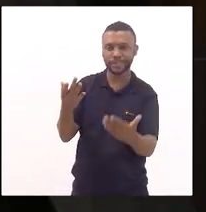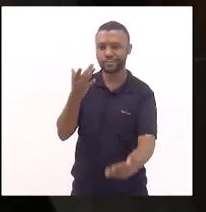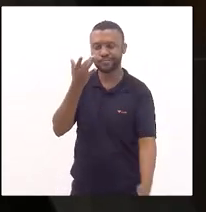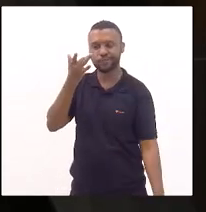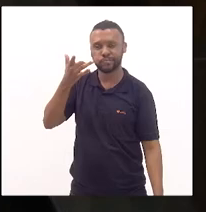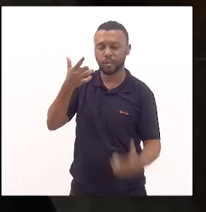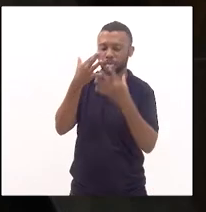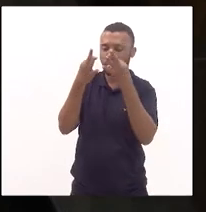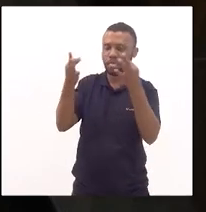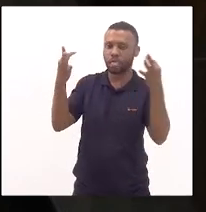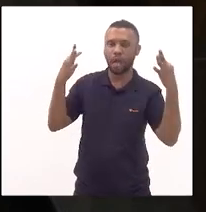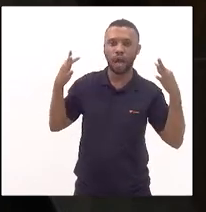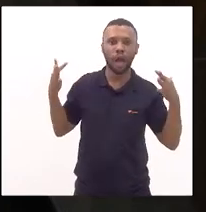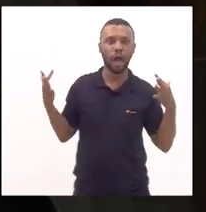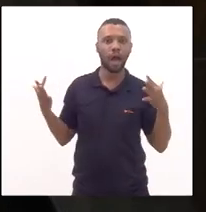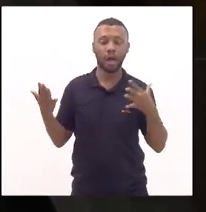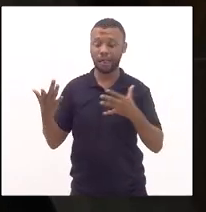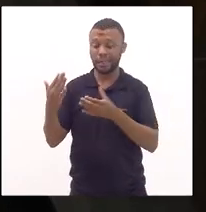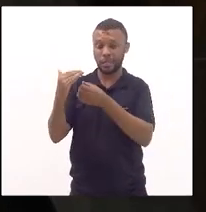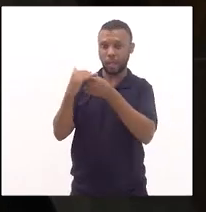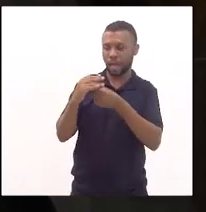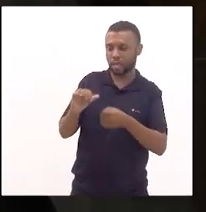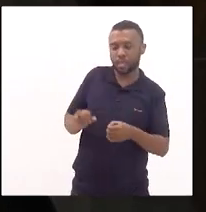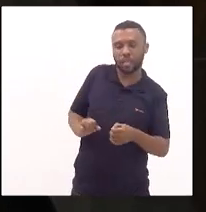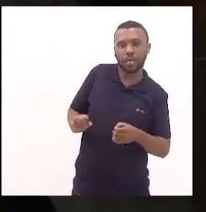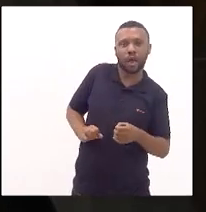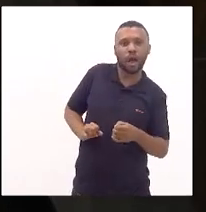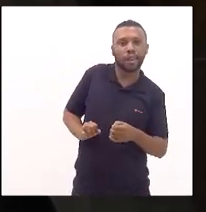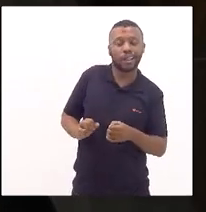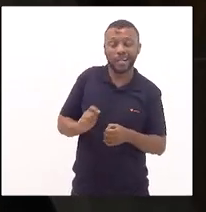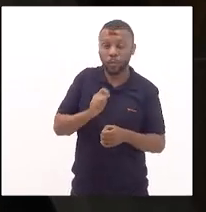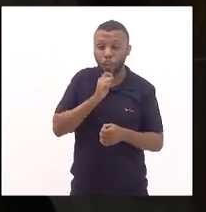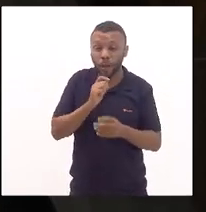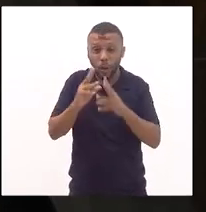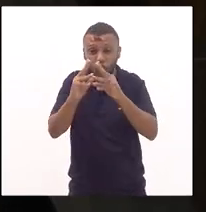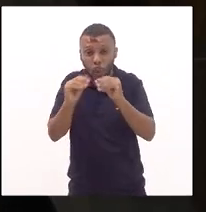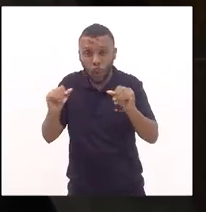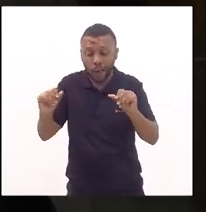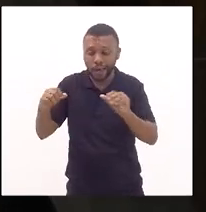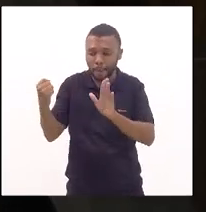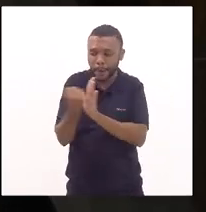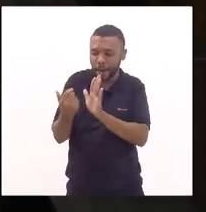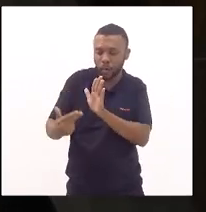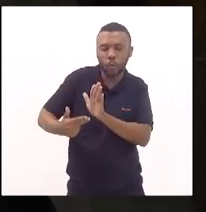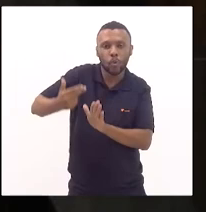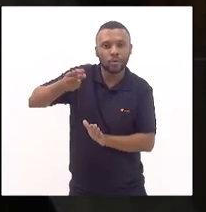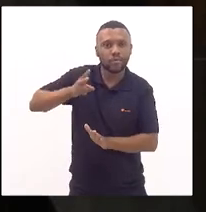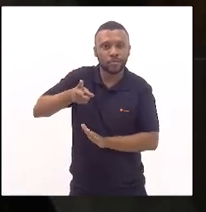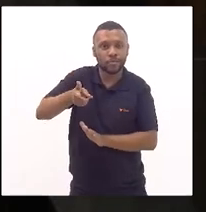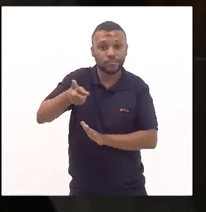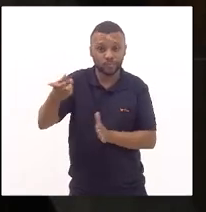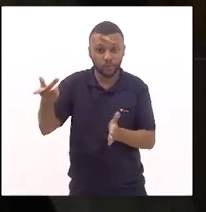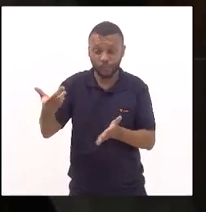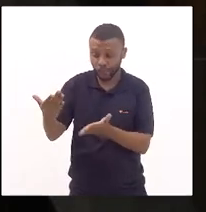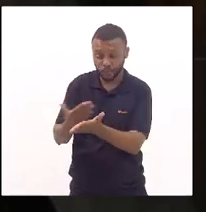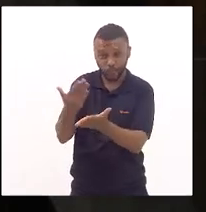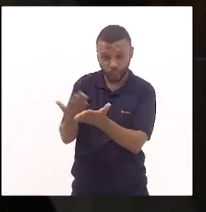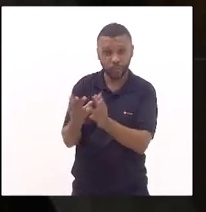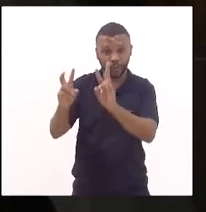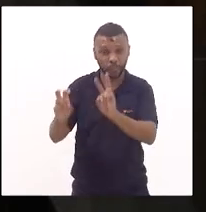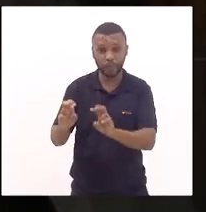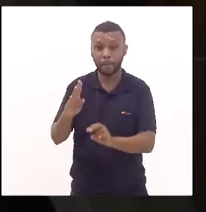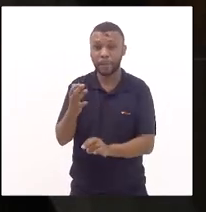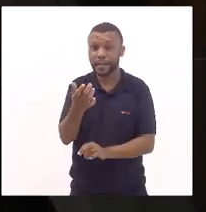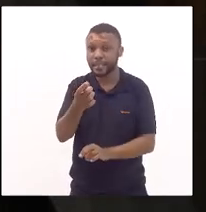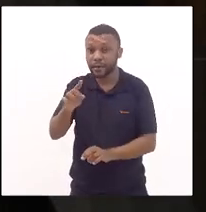tortura, que às vezes tem cura e outras que não cicatriza jamais. Eleomar Coelho, no livro Eleomar Coelho, Diego Coelho, Baião de Dois.